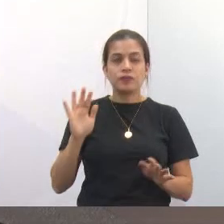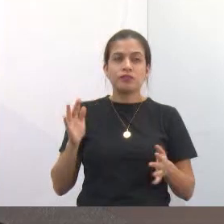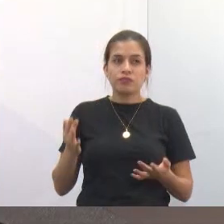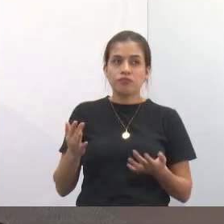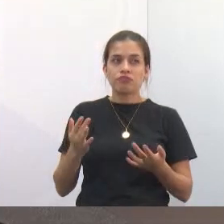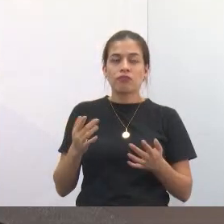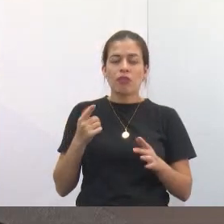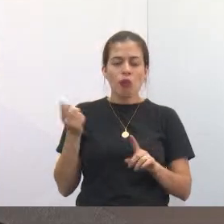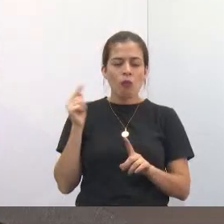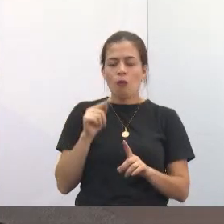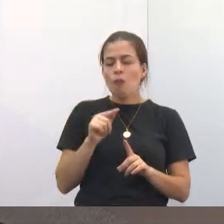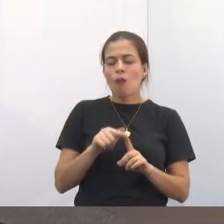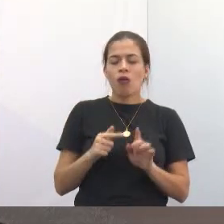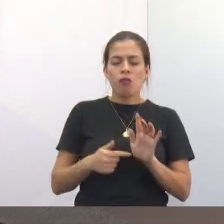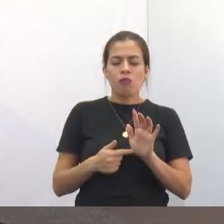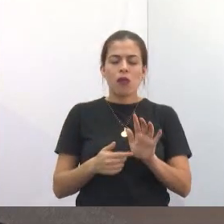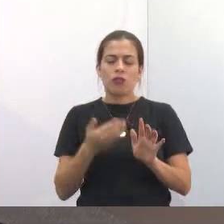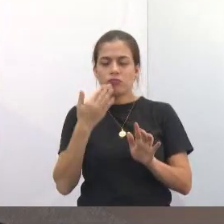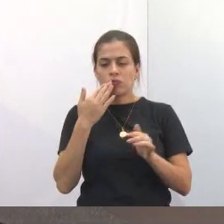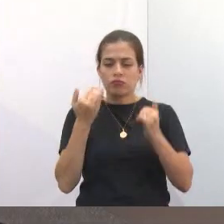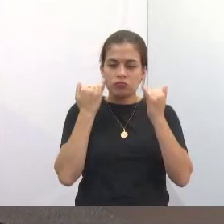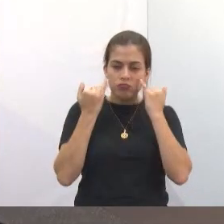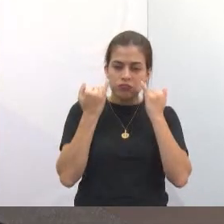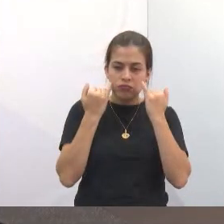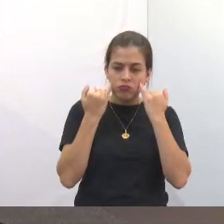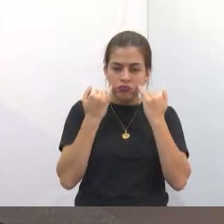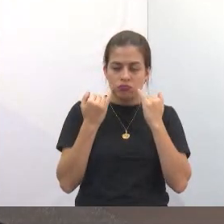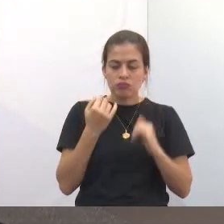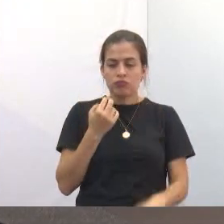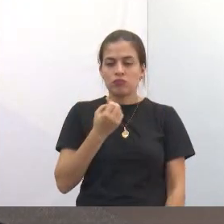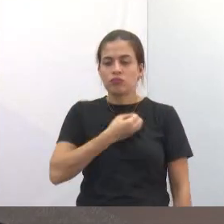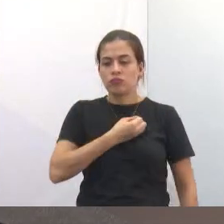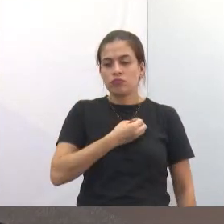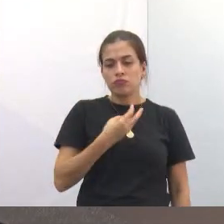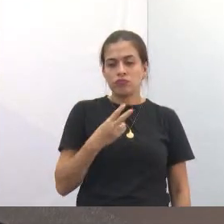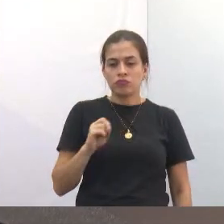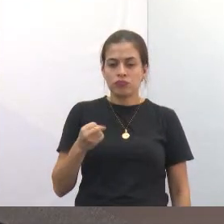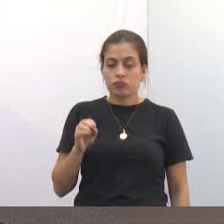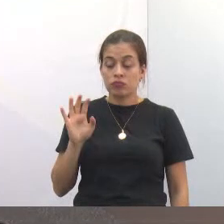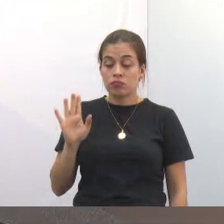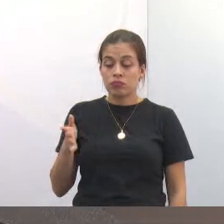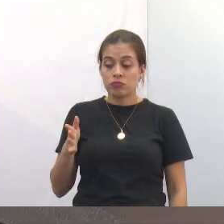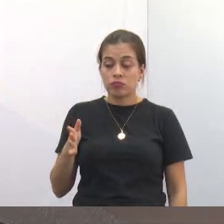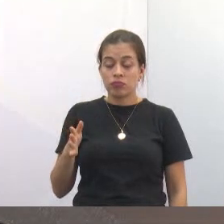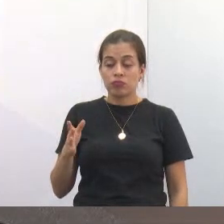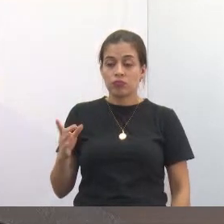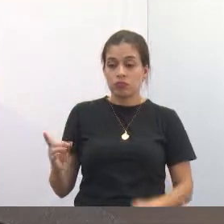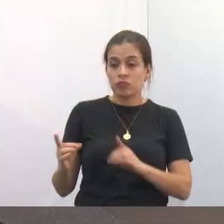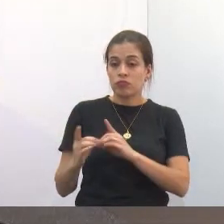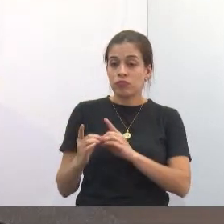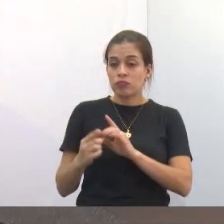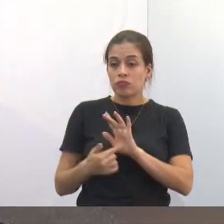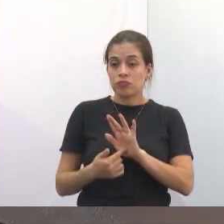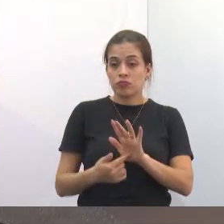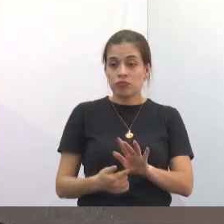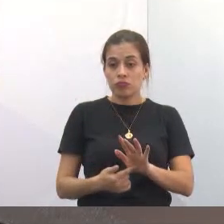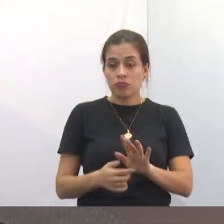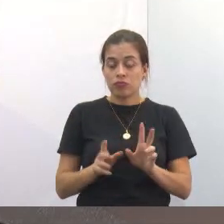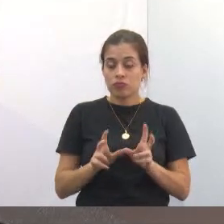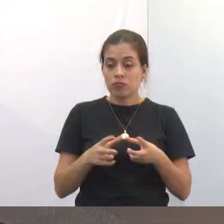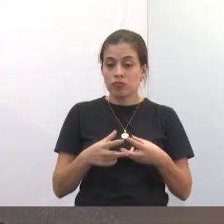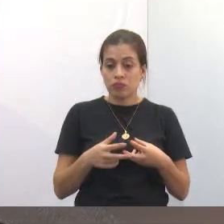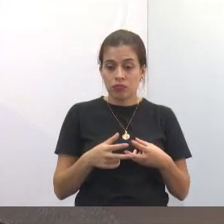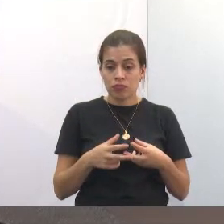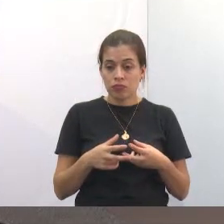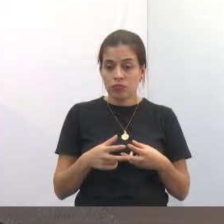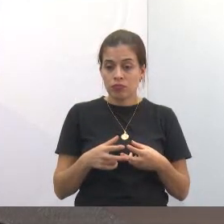demanda objetiva no pedido de informação número 28/2023 já foi atendida por meio de apresentação da Câmara